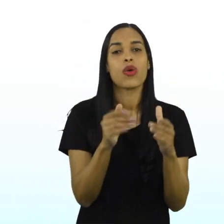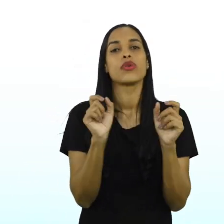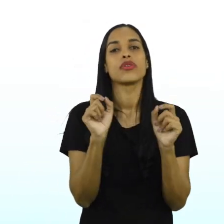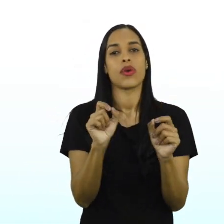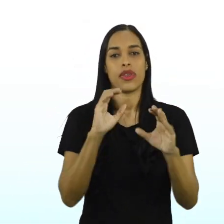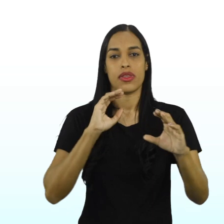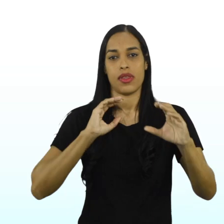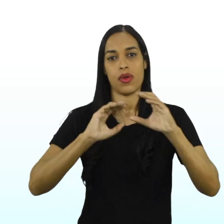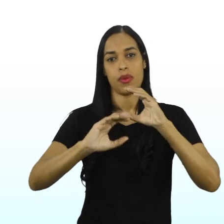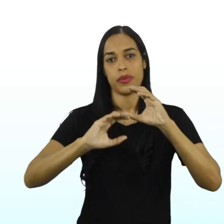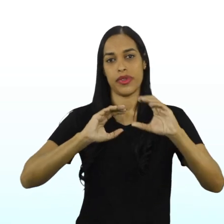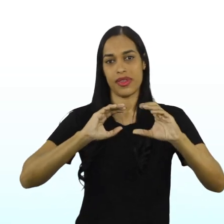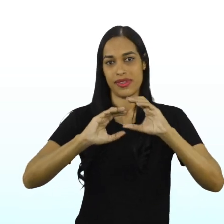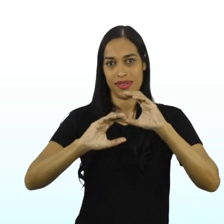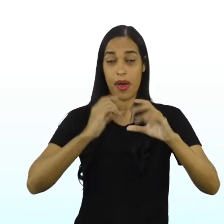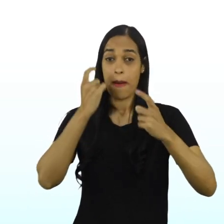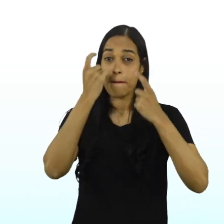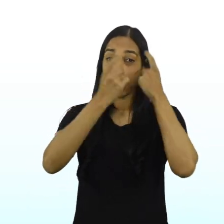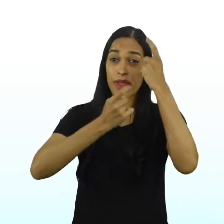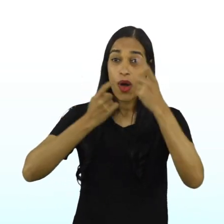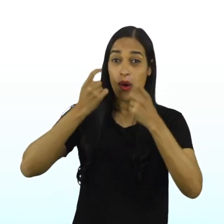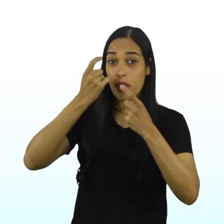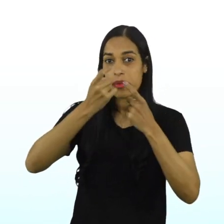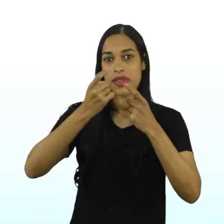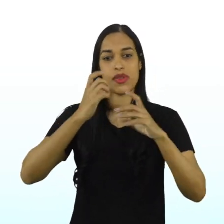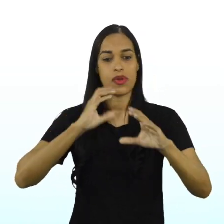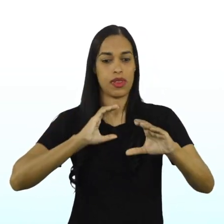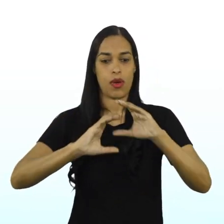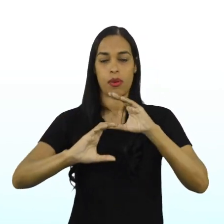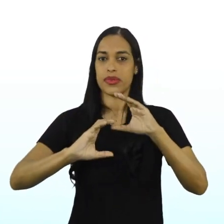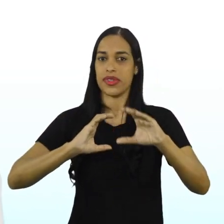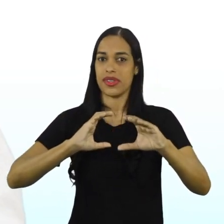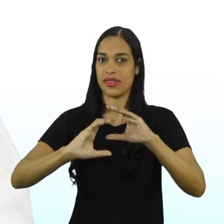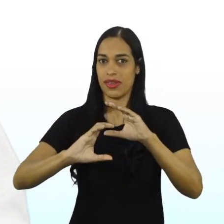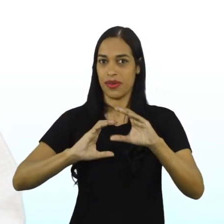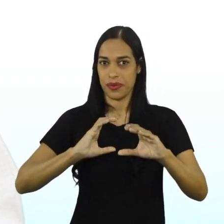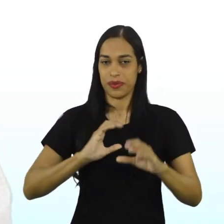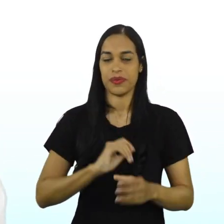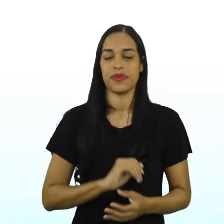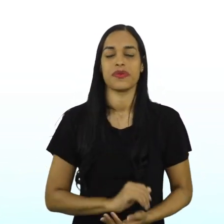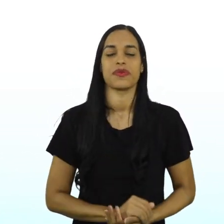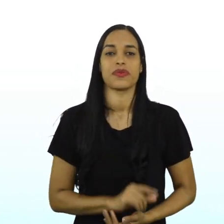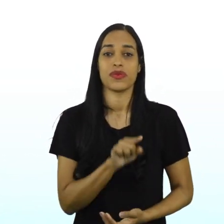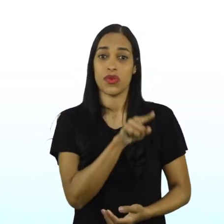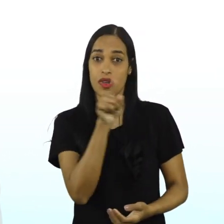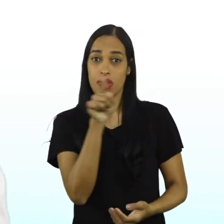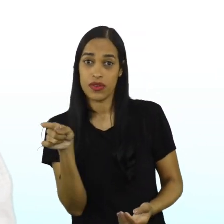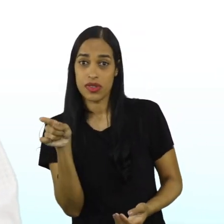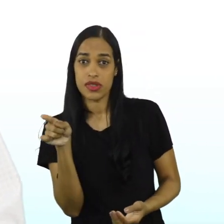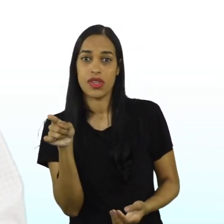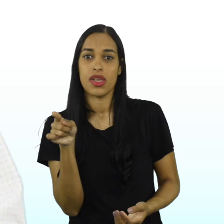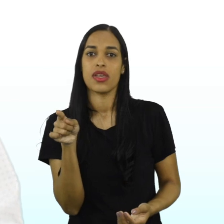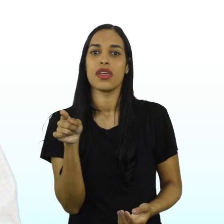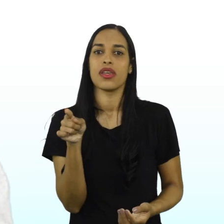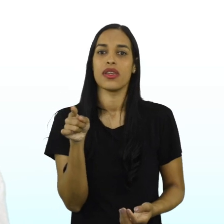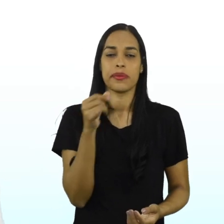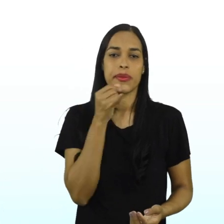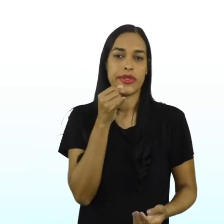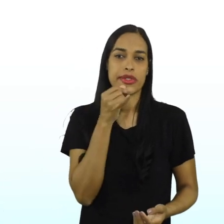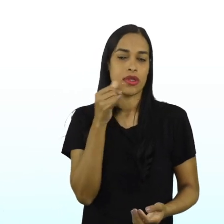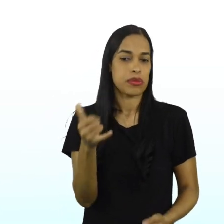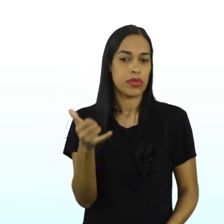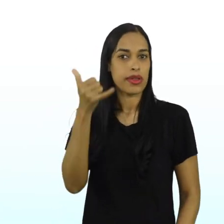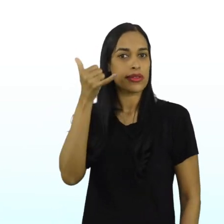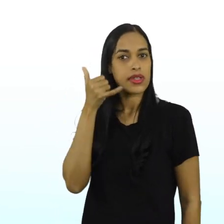canal de comunicação. A preocupação é o canal de comunicação. Então, quando você faz uma